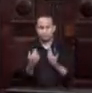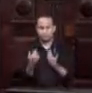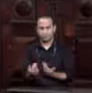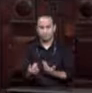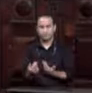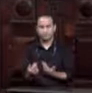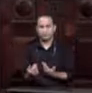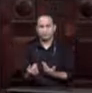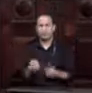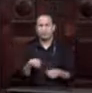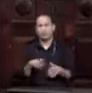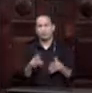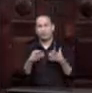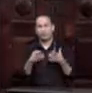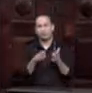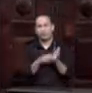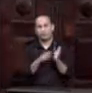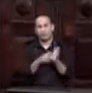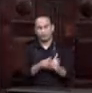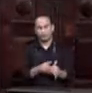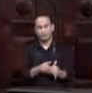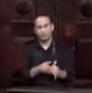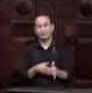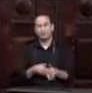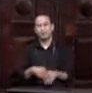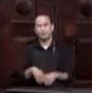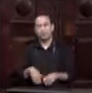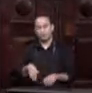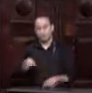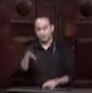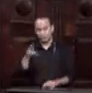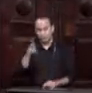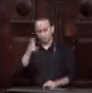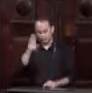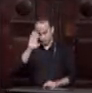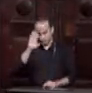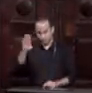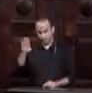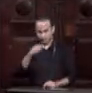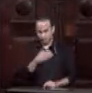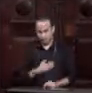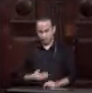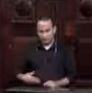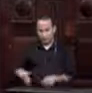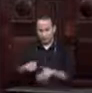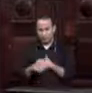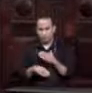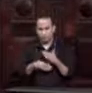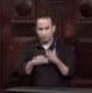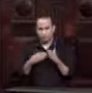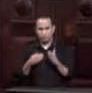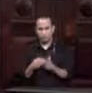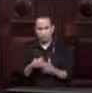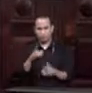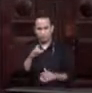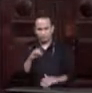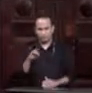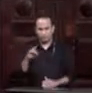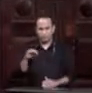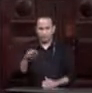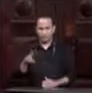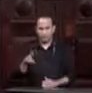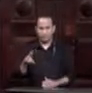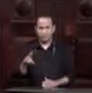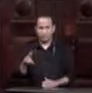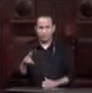Então eu quero parabenizá-lo, parabenizar o líder do governo, parabenizar toda a bancada, o líder do PMDB, o nosso querido